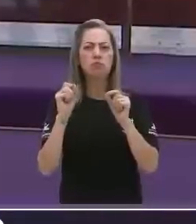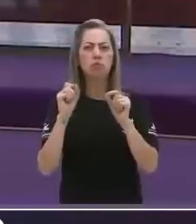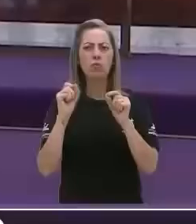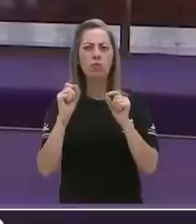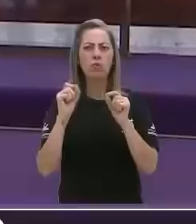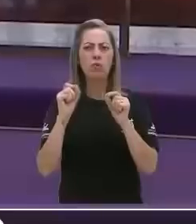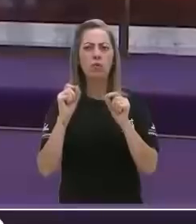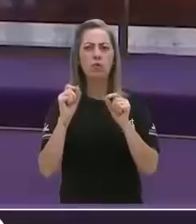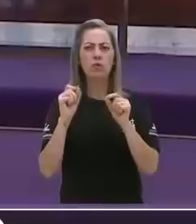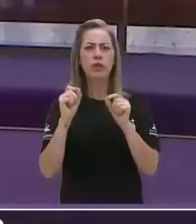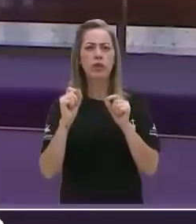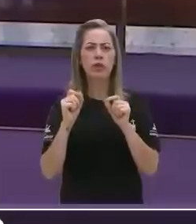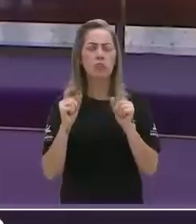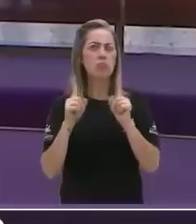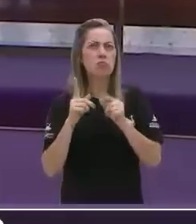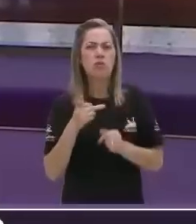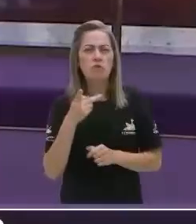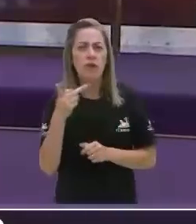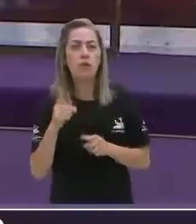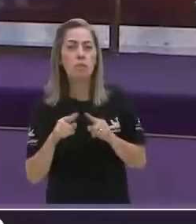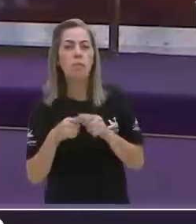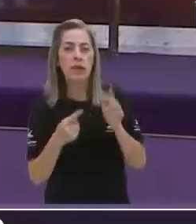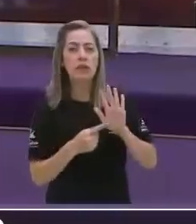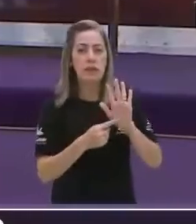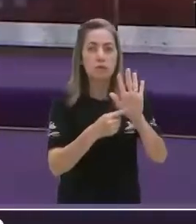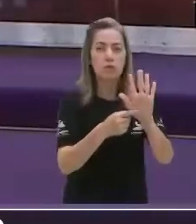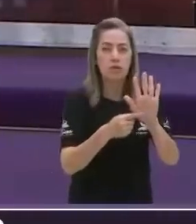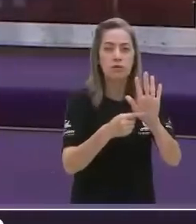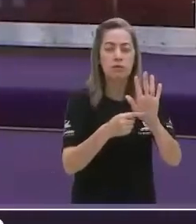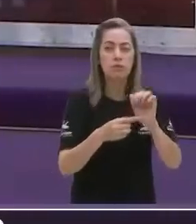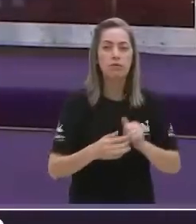o que é que não está dito, mas está implícito?